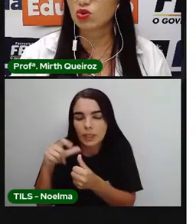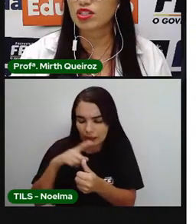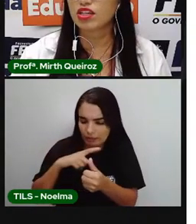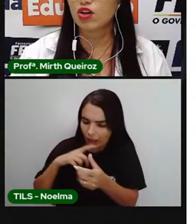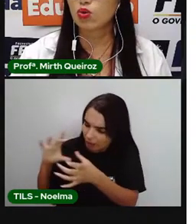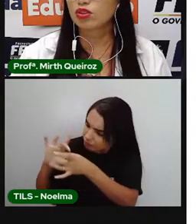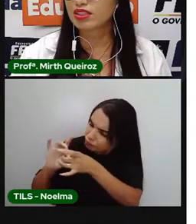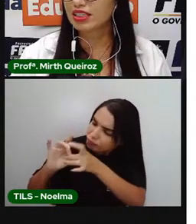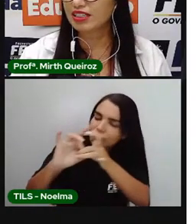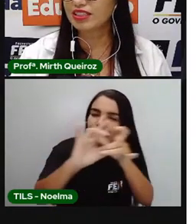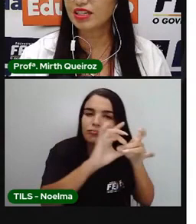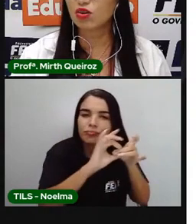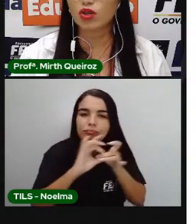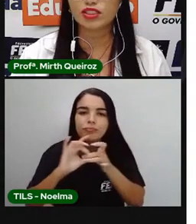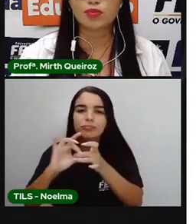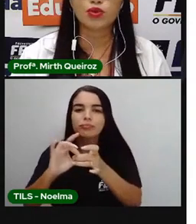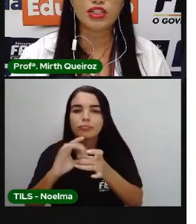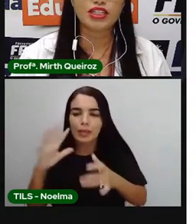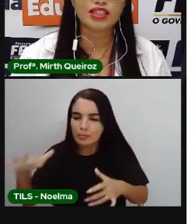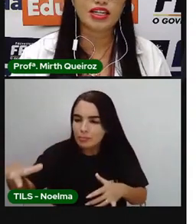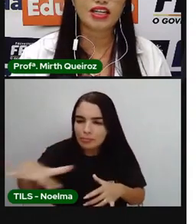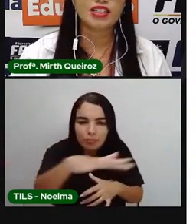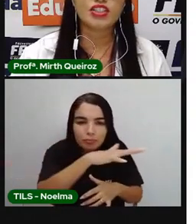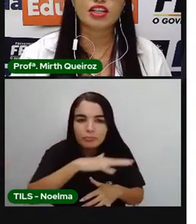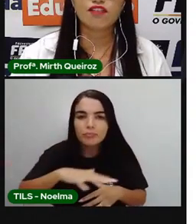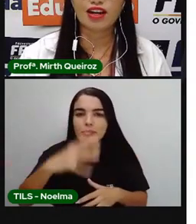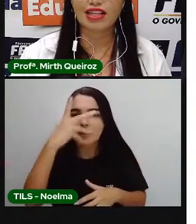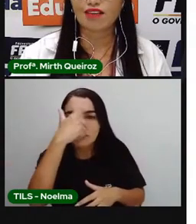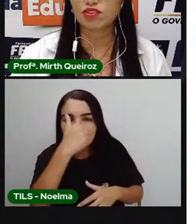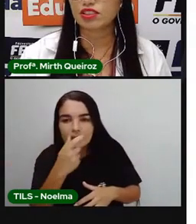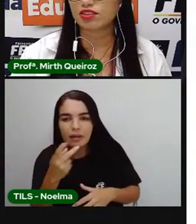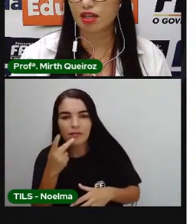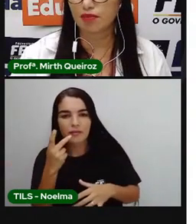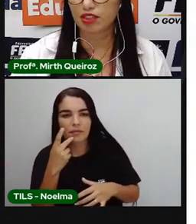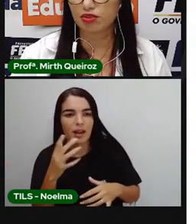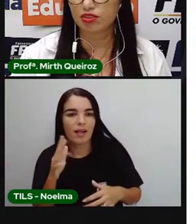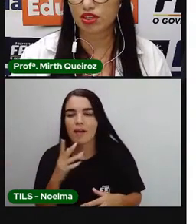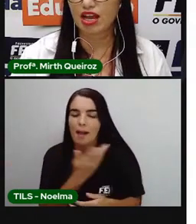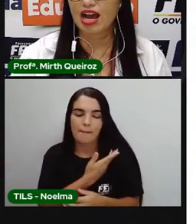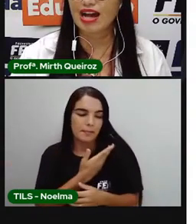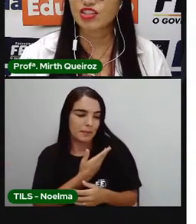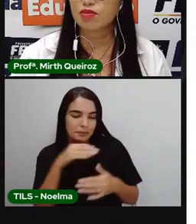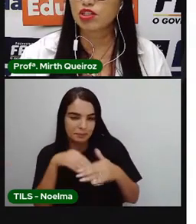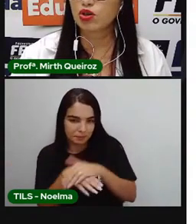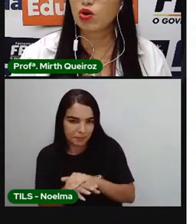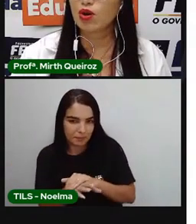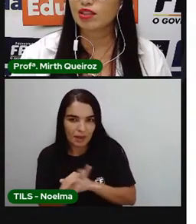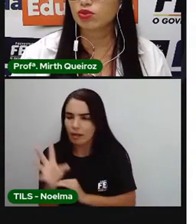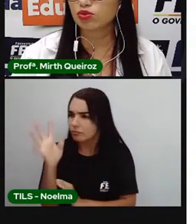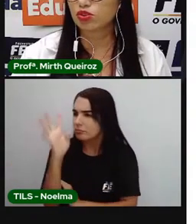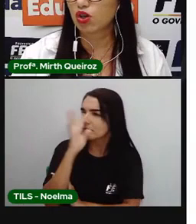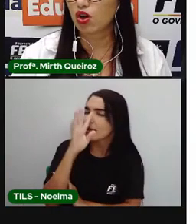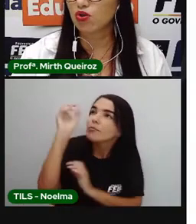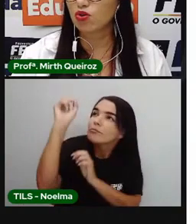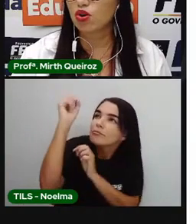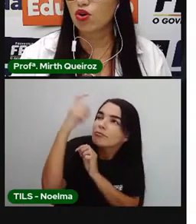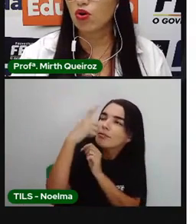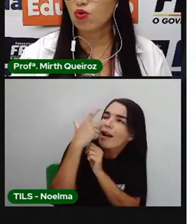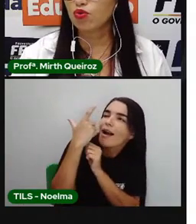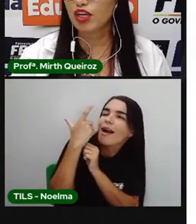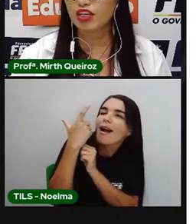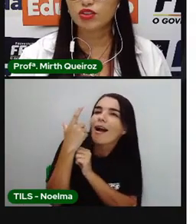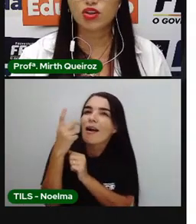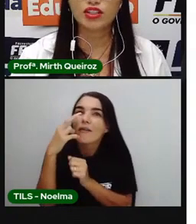relações com tanta coisa bonita de que falavam seus amigos. Admirou a luz do sol,